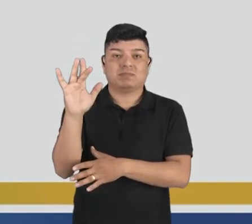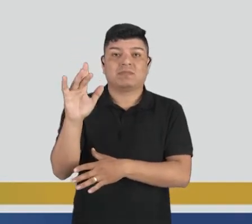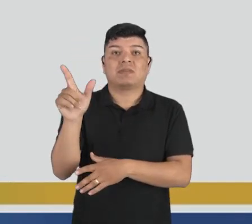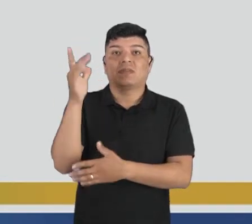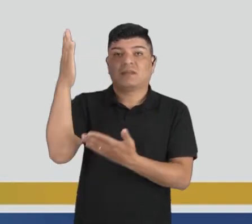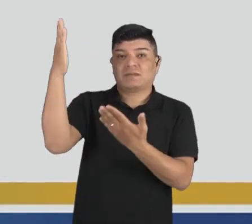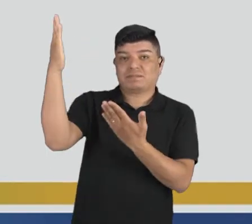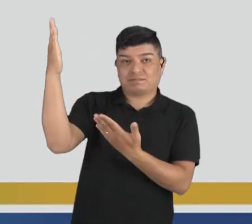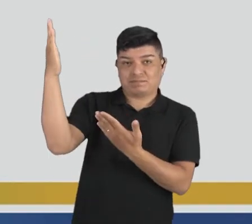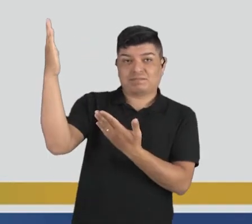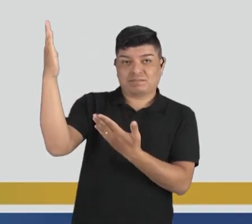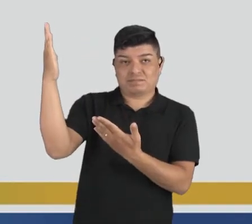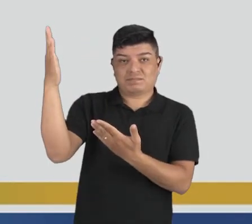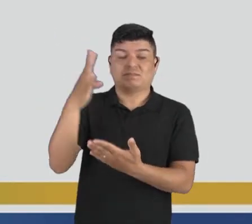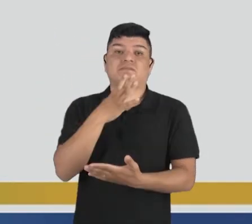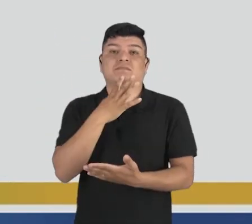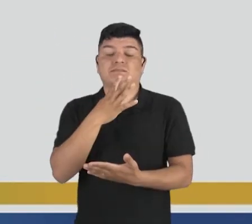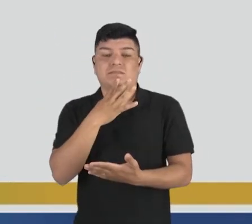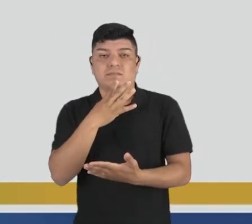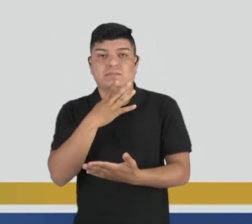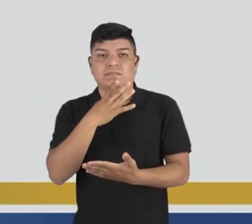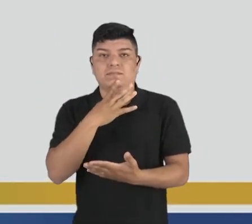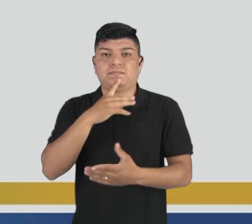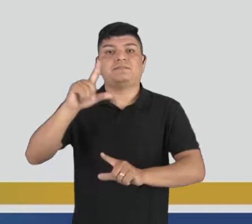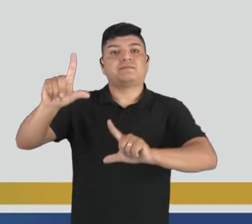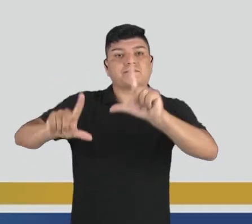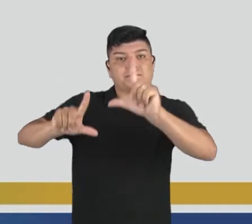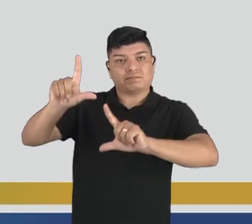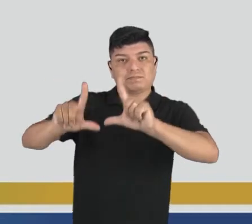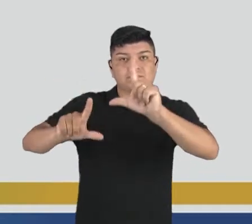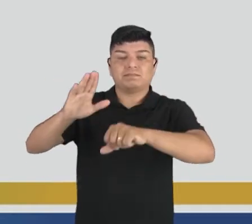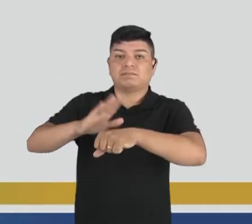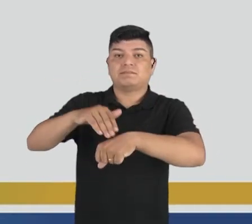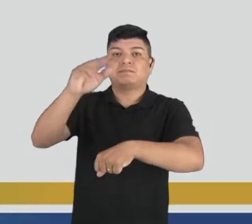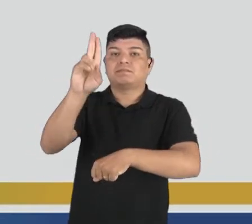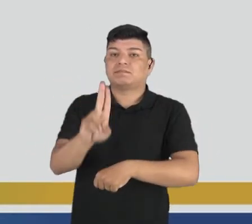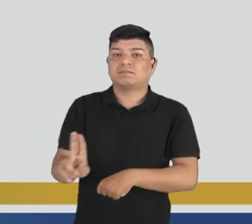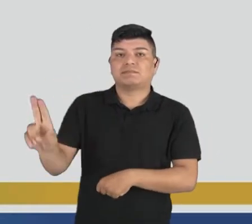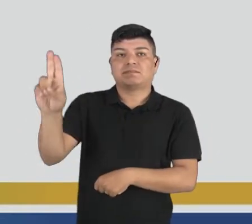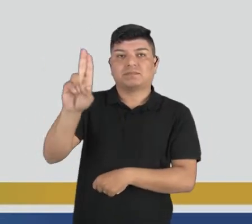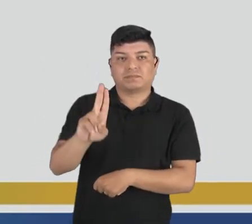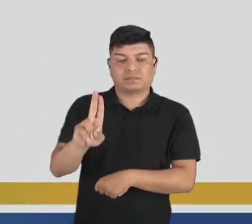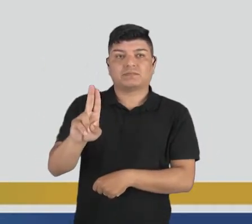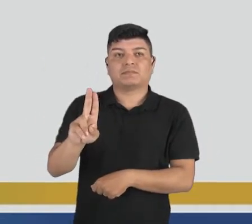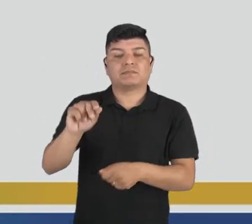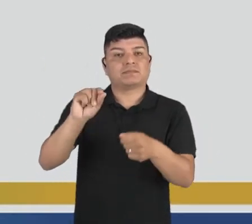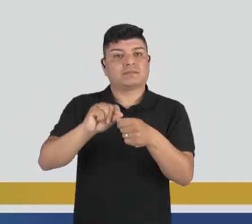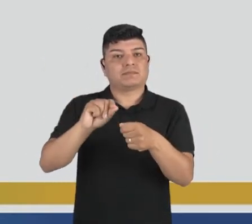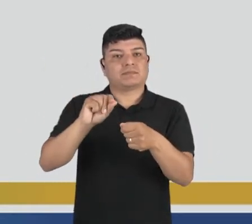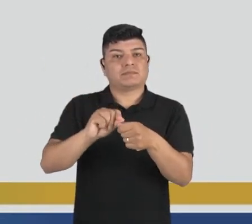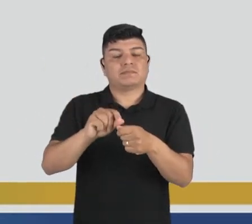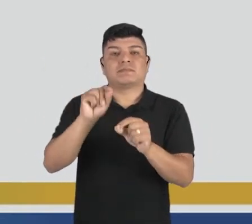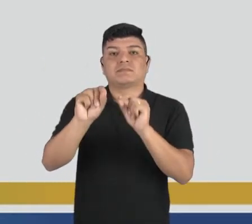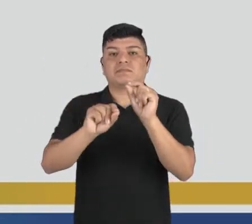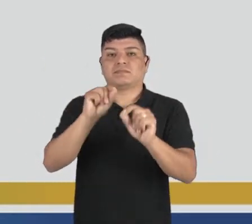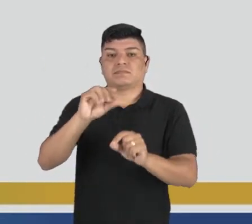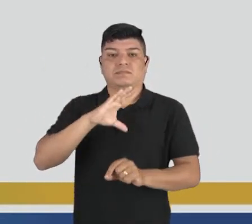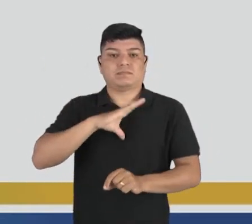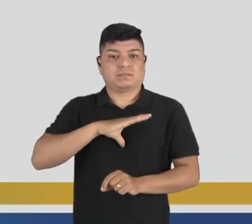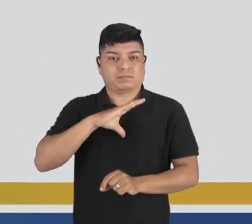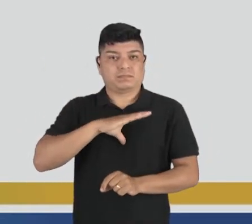Mafalda, apesar de ser uma mídia, né? Um dos recursos mais utilizados para fazer inferências na